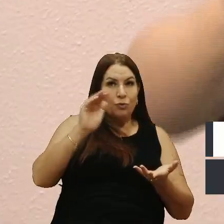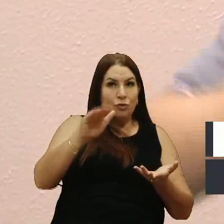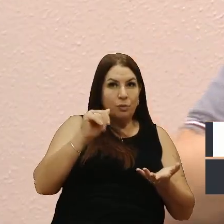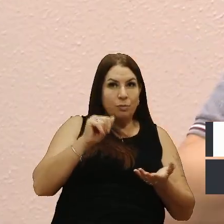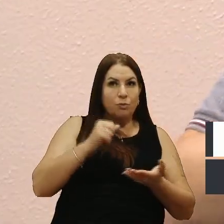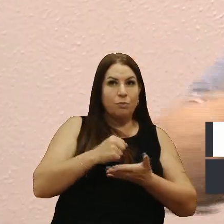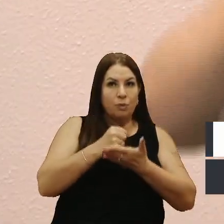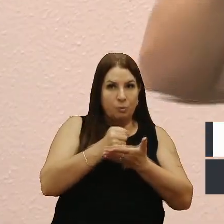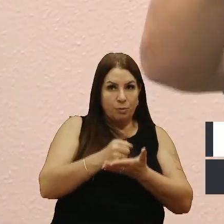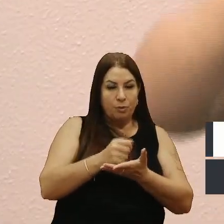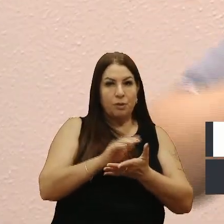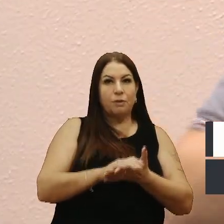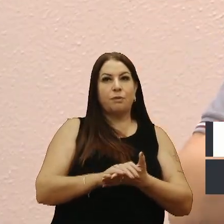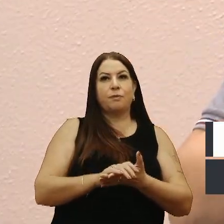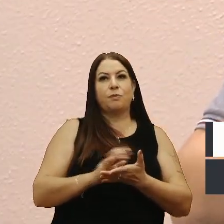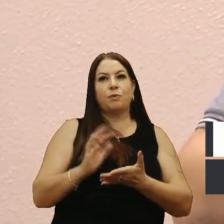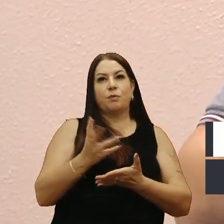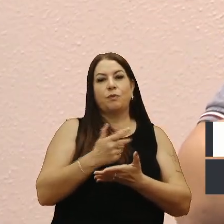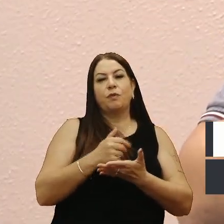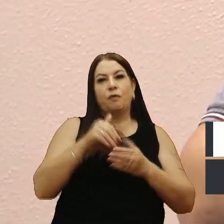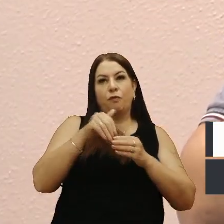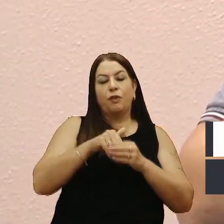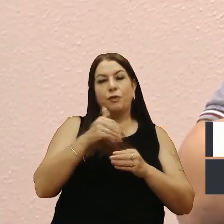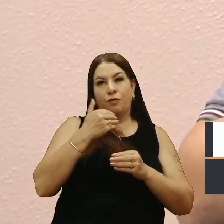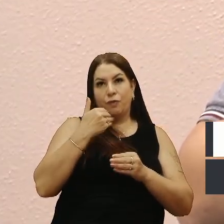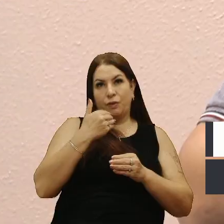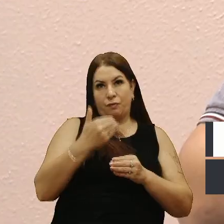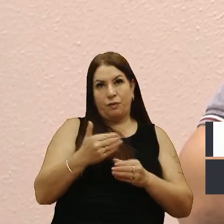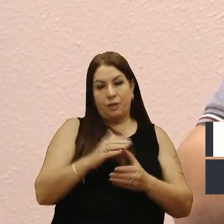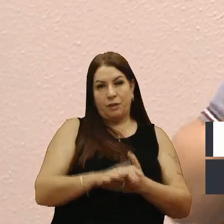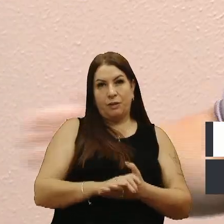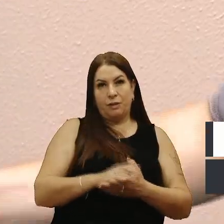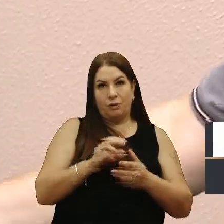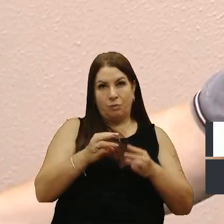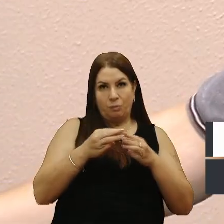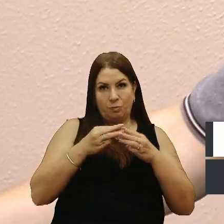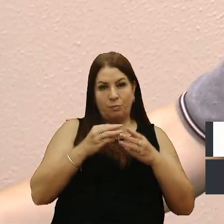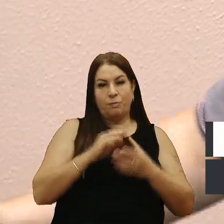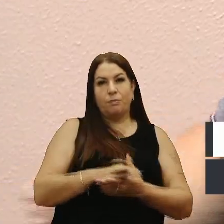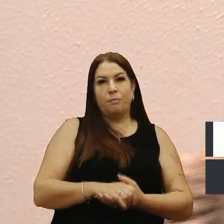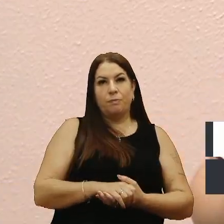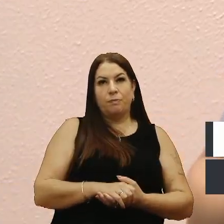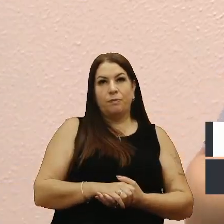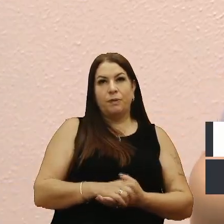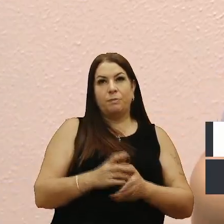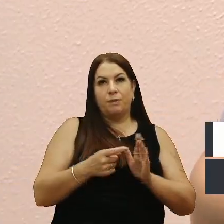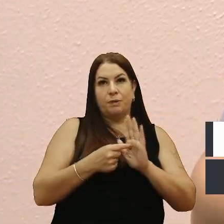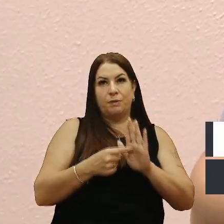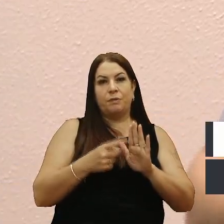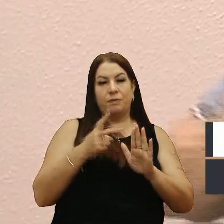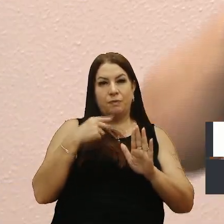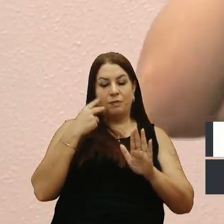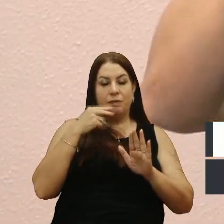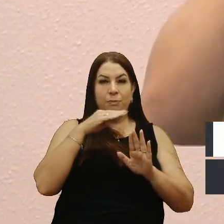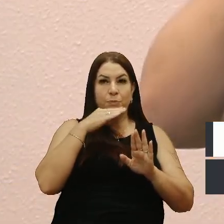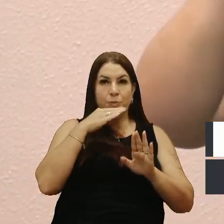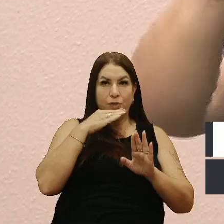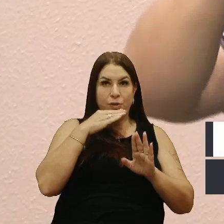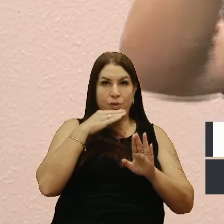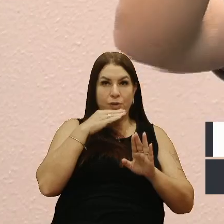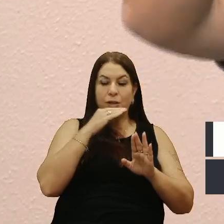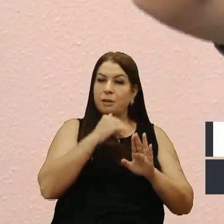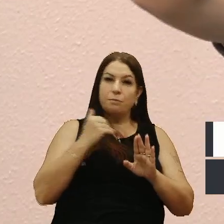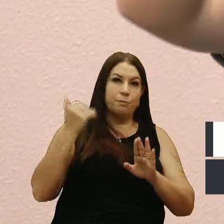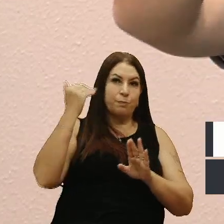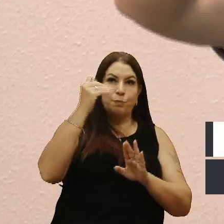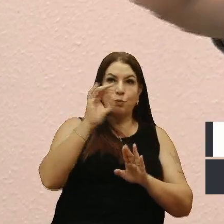Contem com o nosso apoio, contem com o nosso voto favorável à moção apresentada pelo vereador Bortola, mas, acima de tudo, não